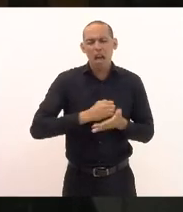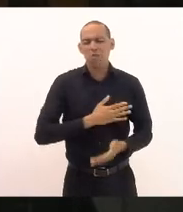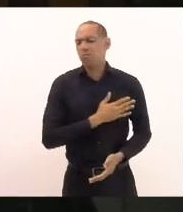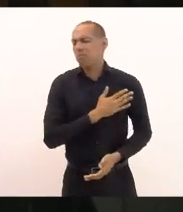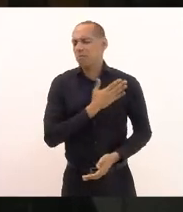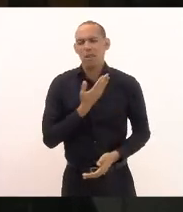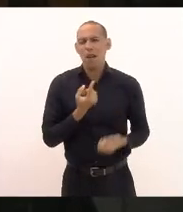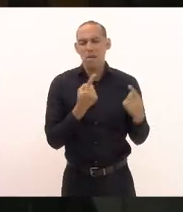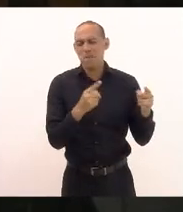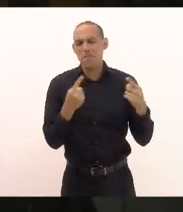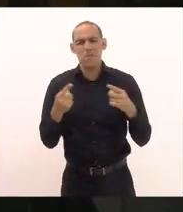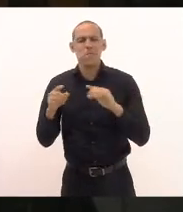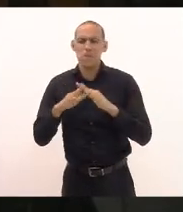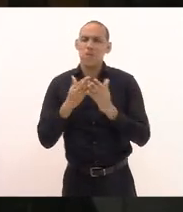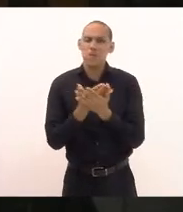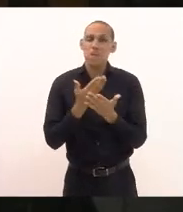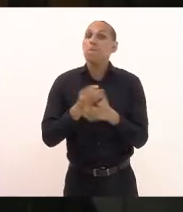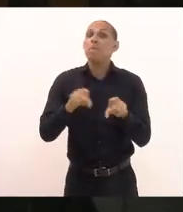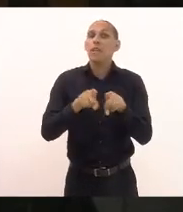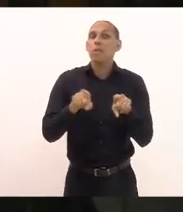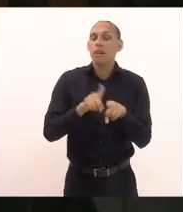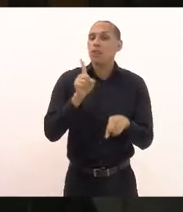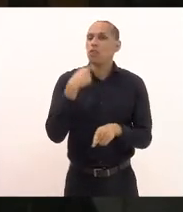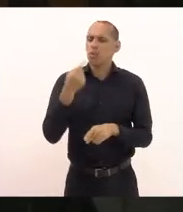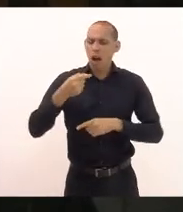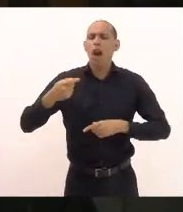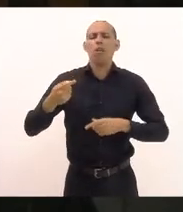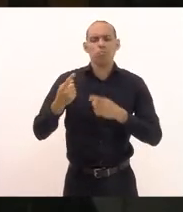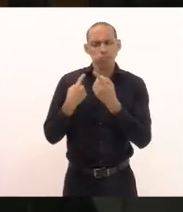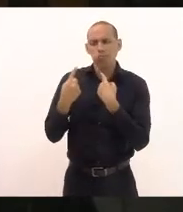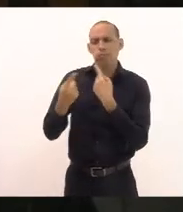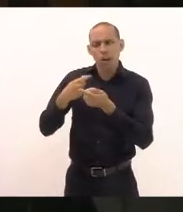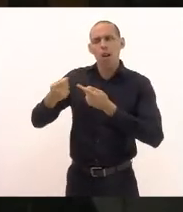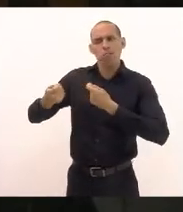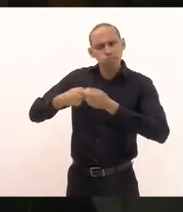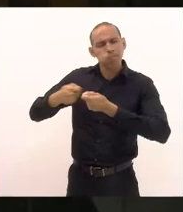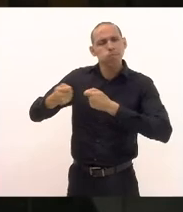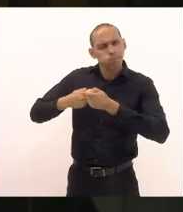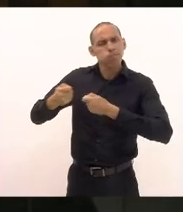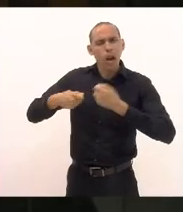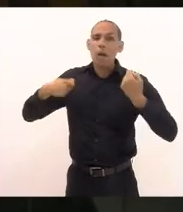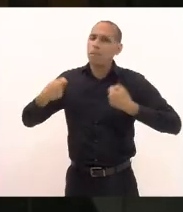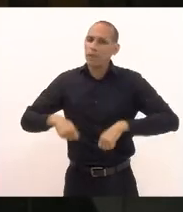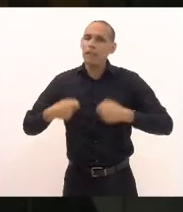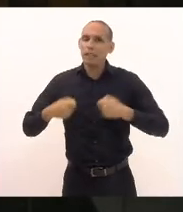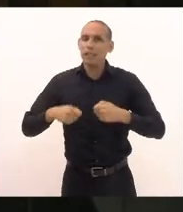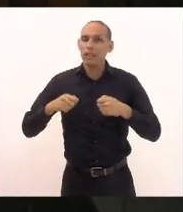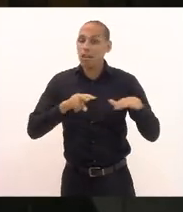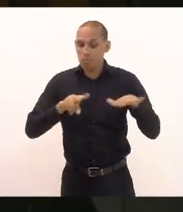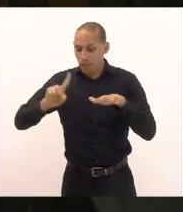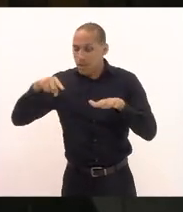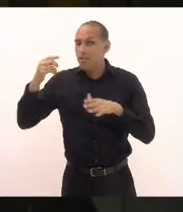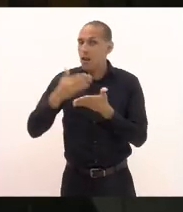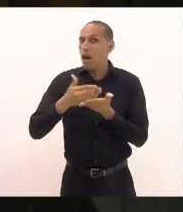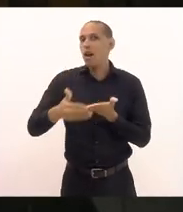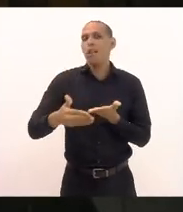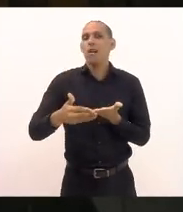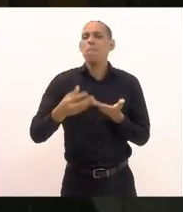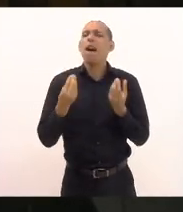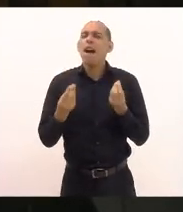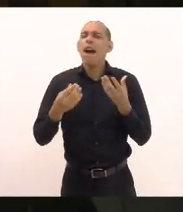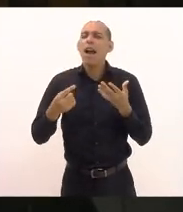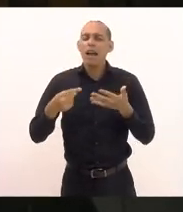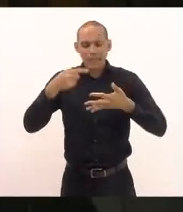escolas. E vamos estabelecer uma mesa de negociação, que vai começar a se reunir na semana que vem, para debater